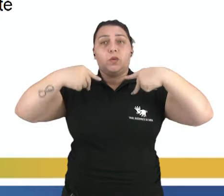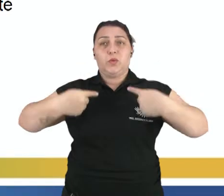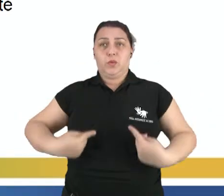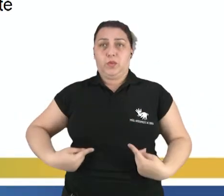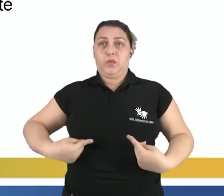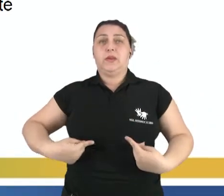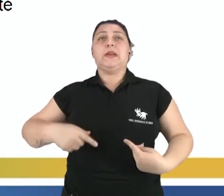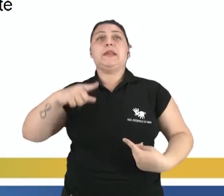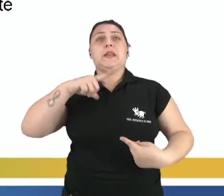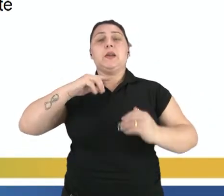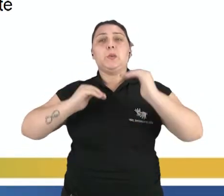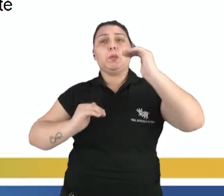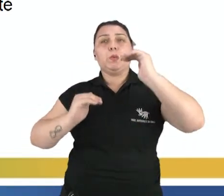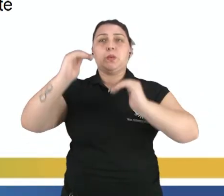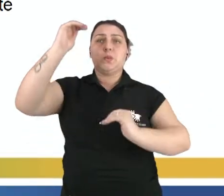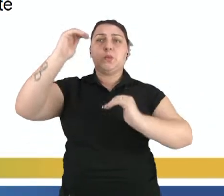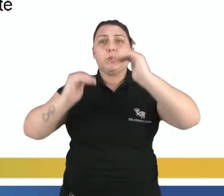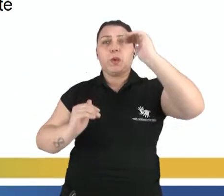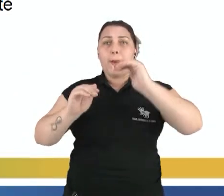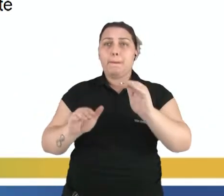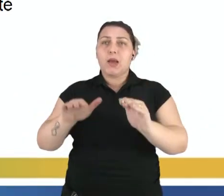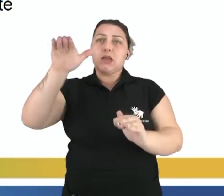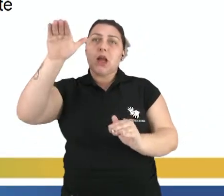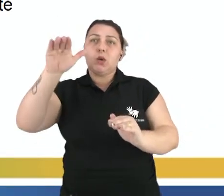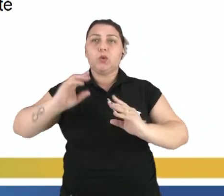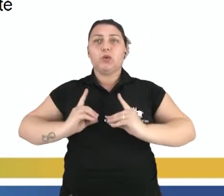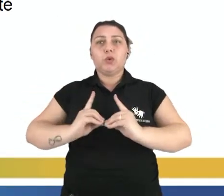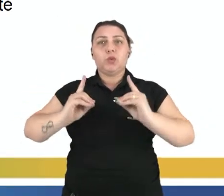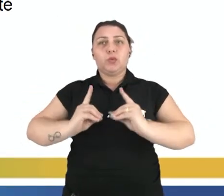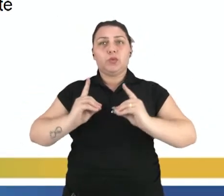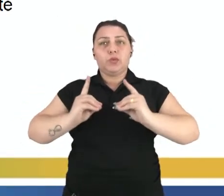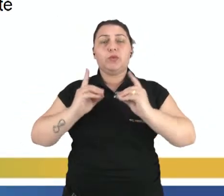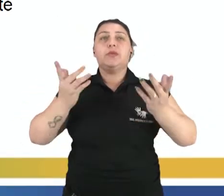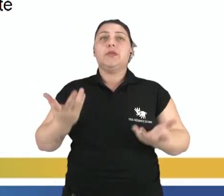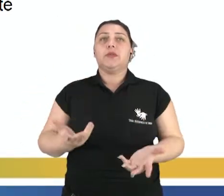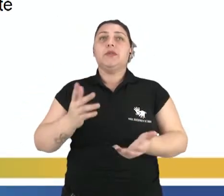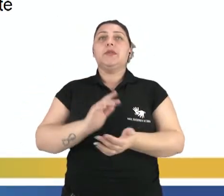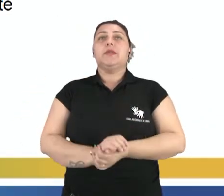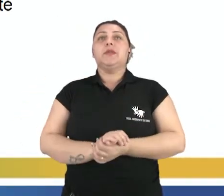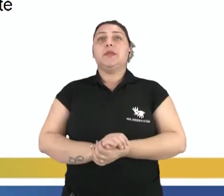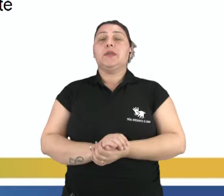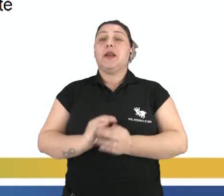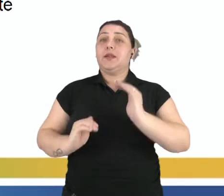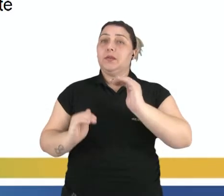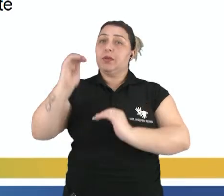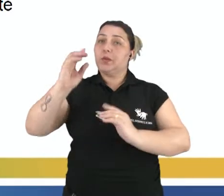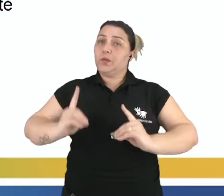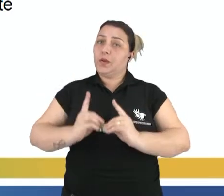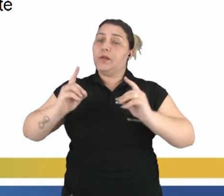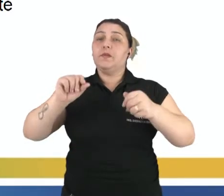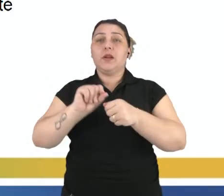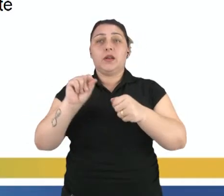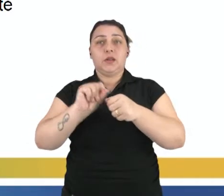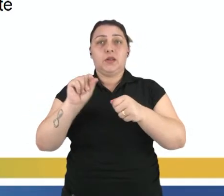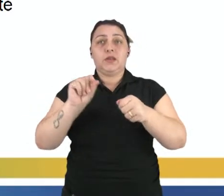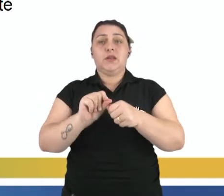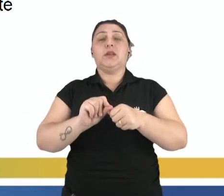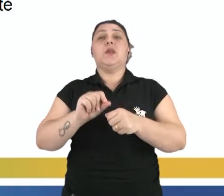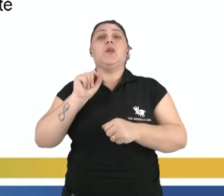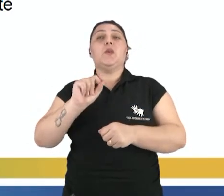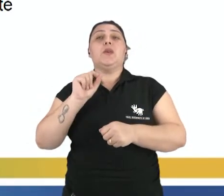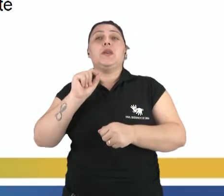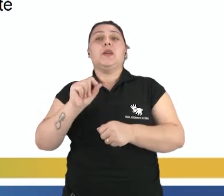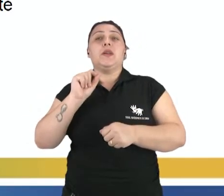têm picos hormonais, picos mais altos de hormônios. E esses picos hormonais fazem com que eles se